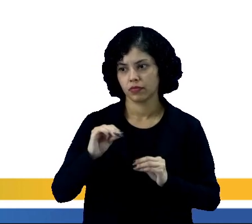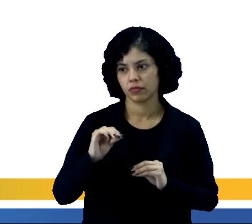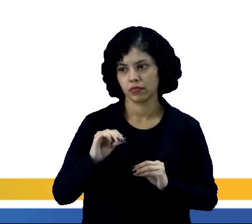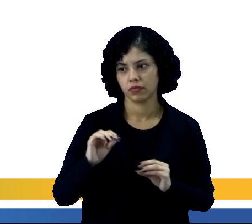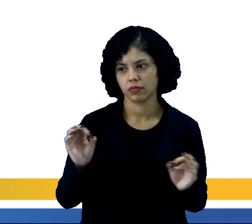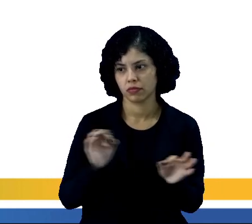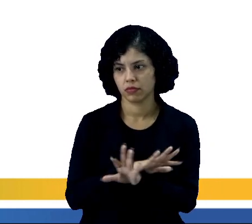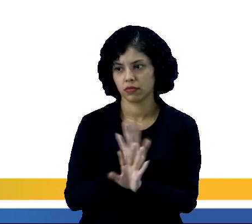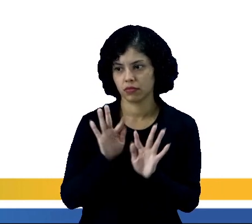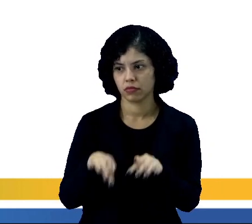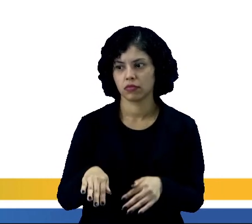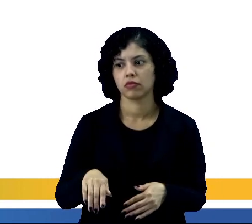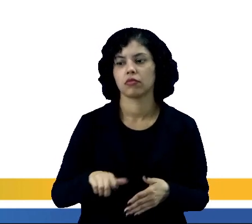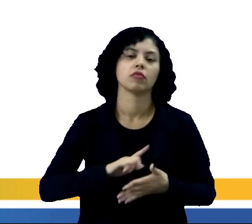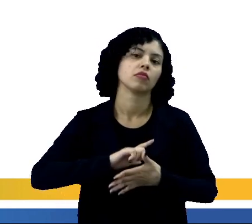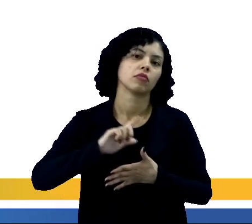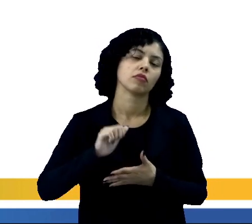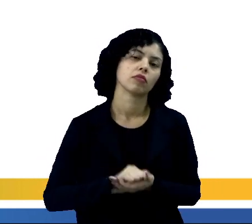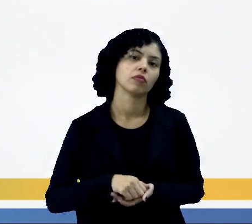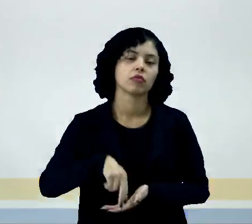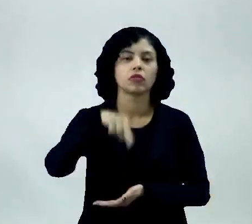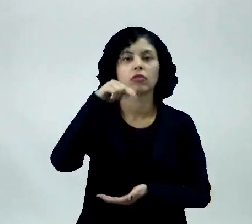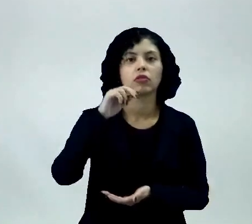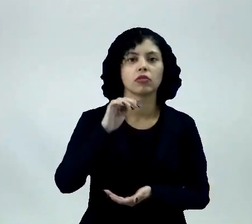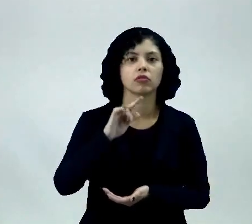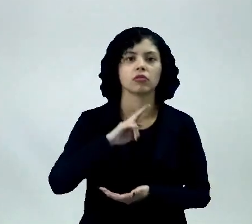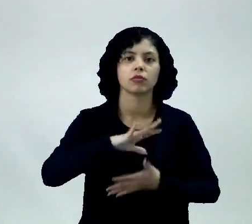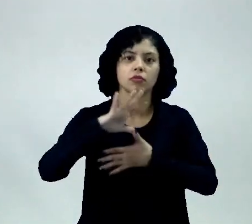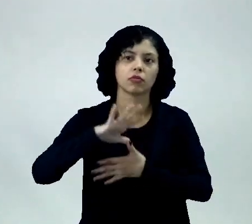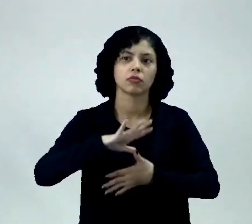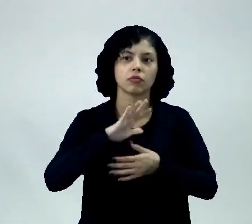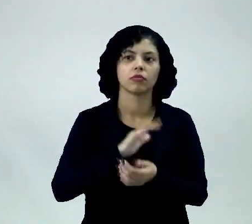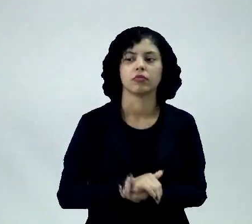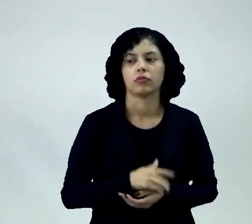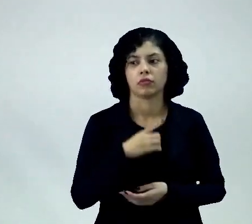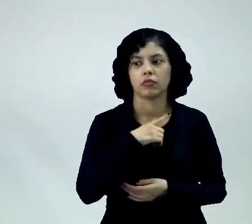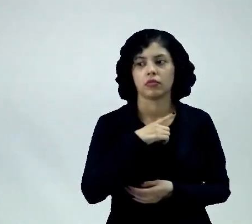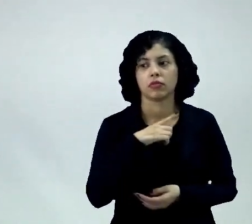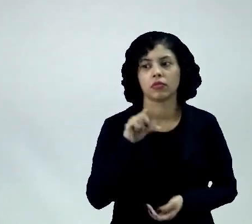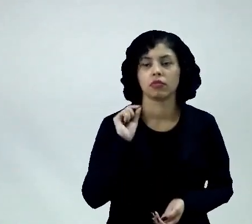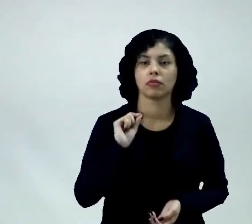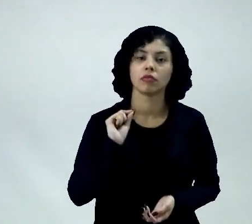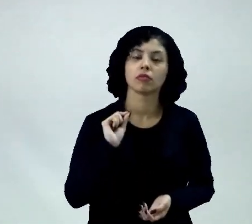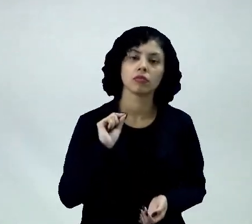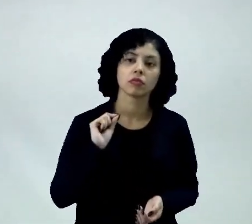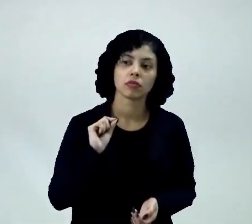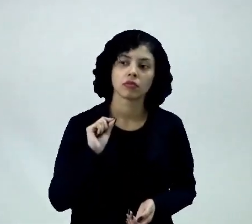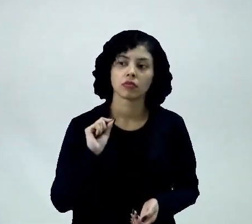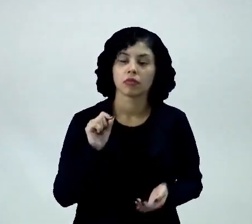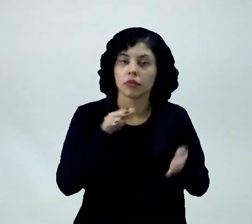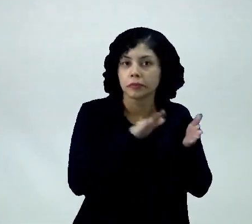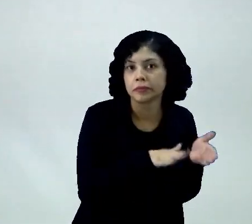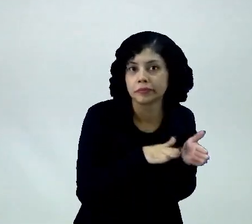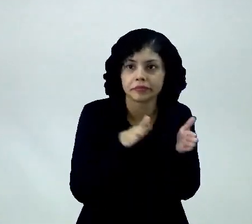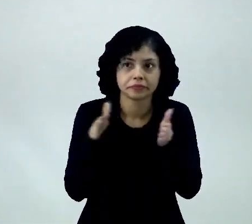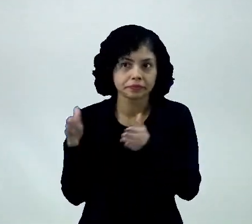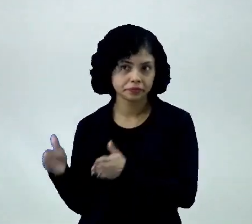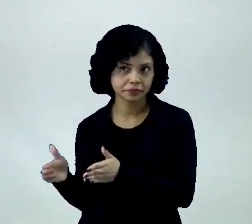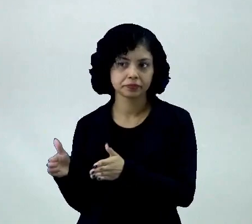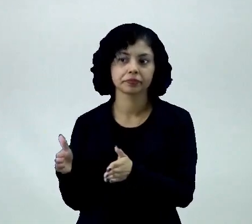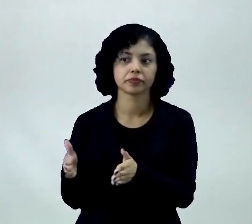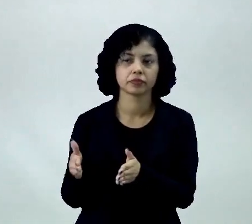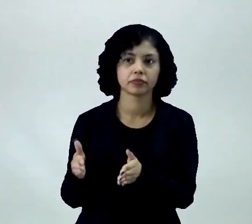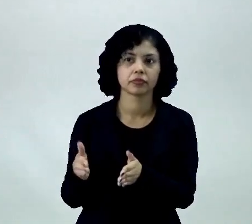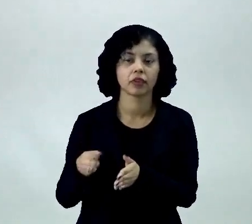né, lentamente pelos norte-americanos. Então a gente tem aí, né, a partir, né,